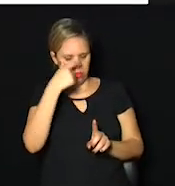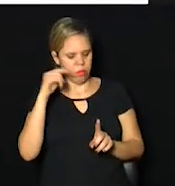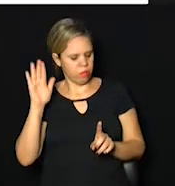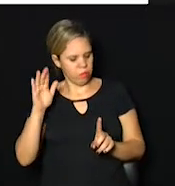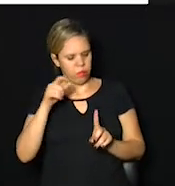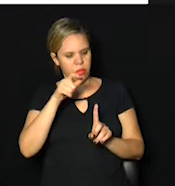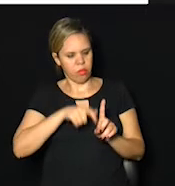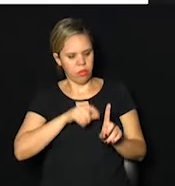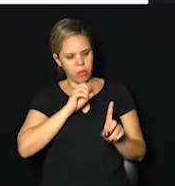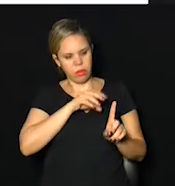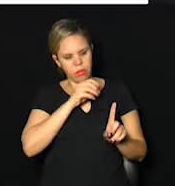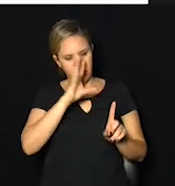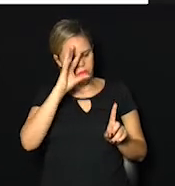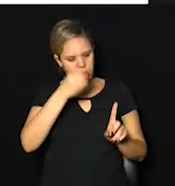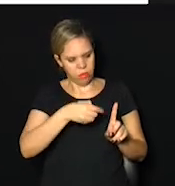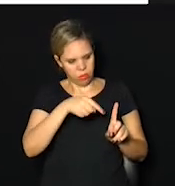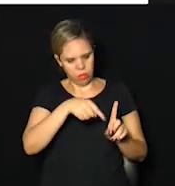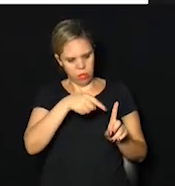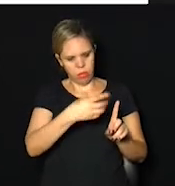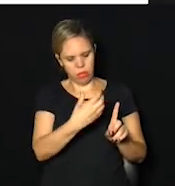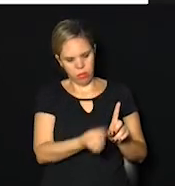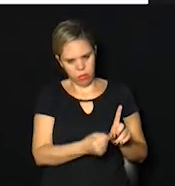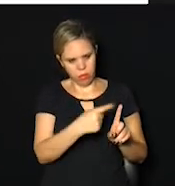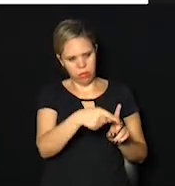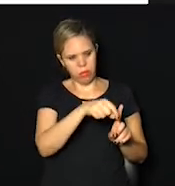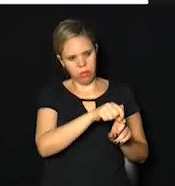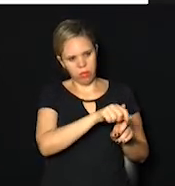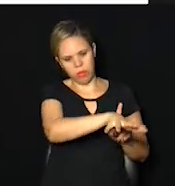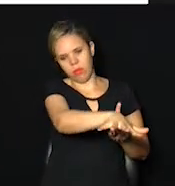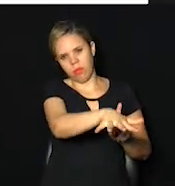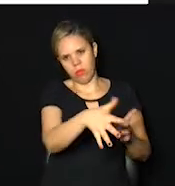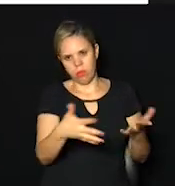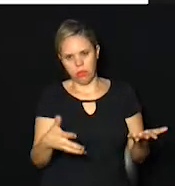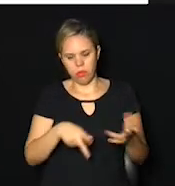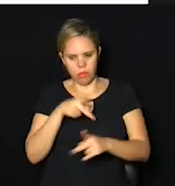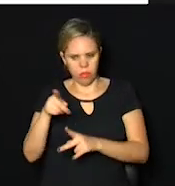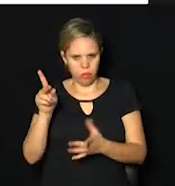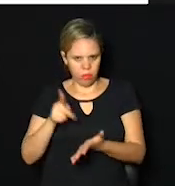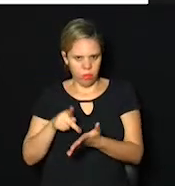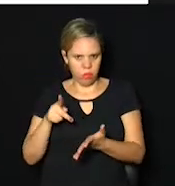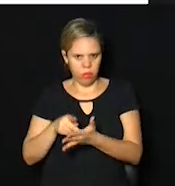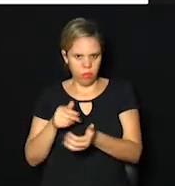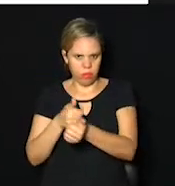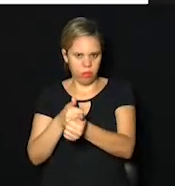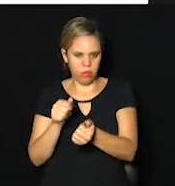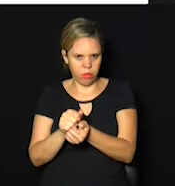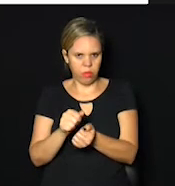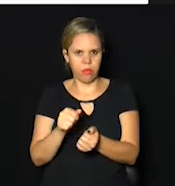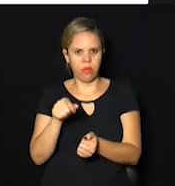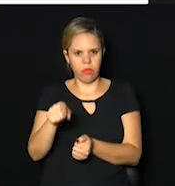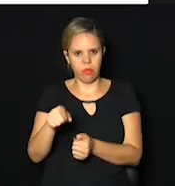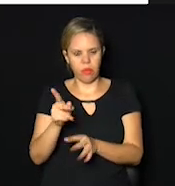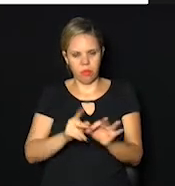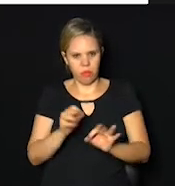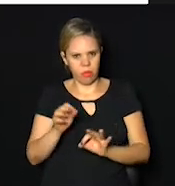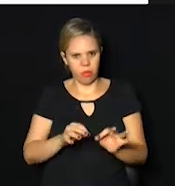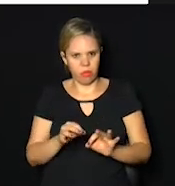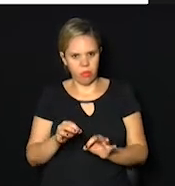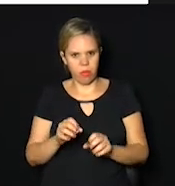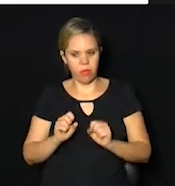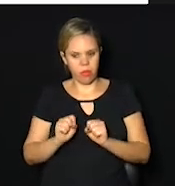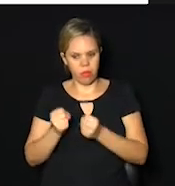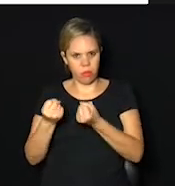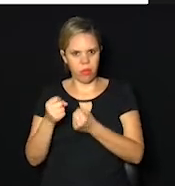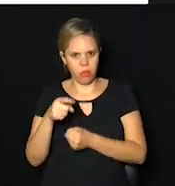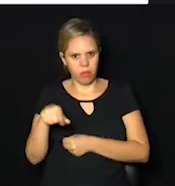outro a partir dos próprios argumentos. Porque as pessoas de verdade que estão ao seu lado, ao lado do seu projeto, elas defendem